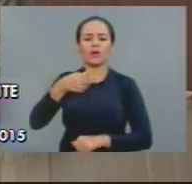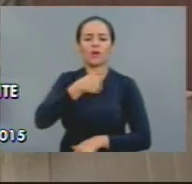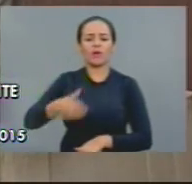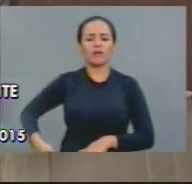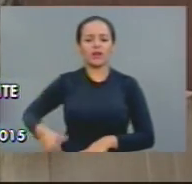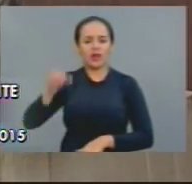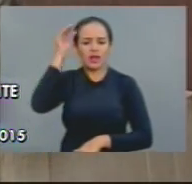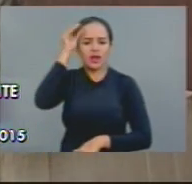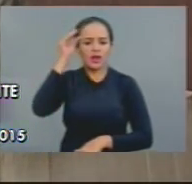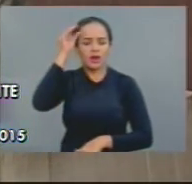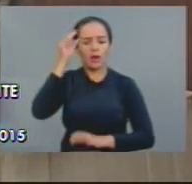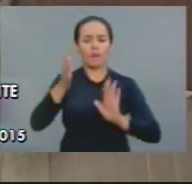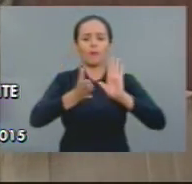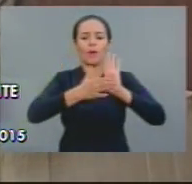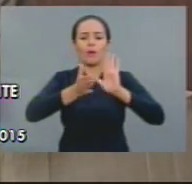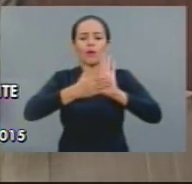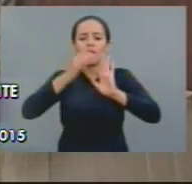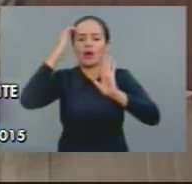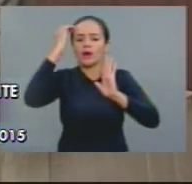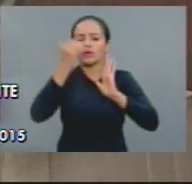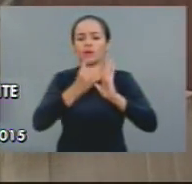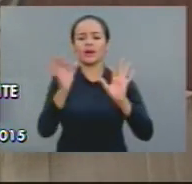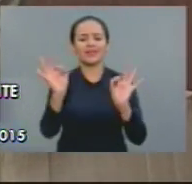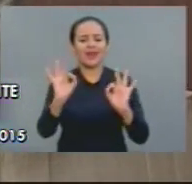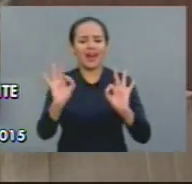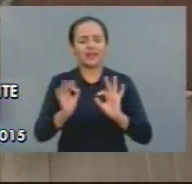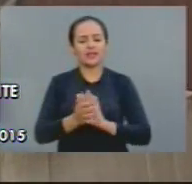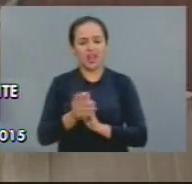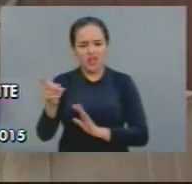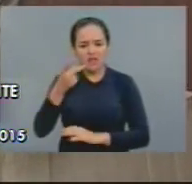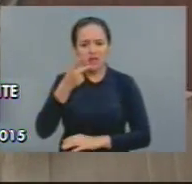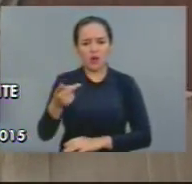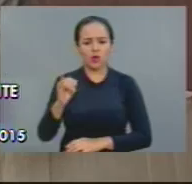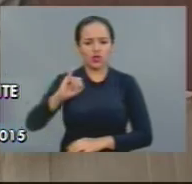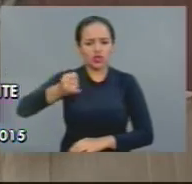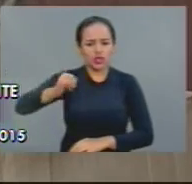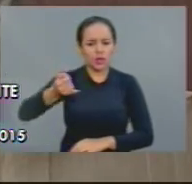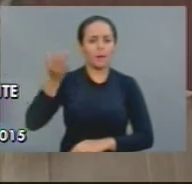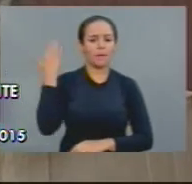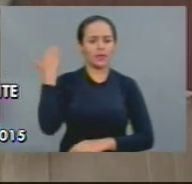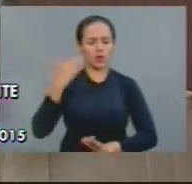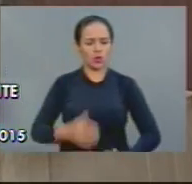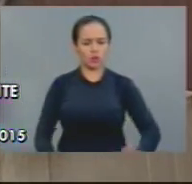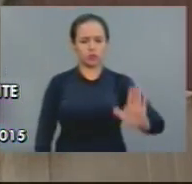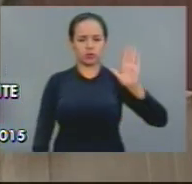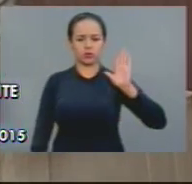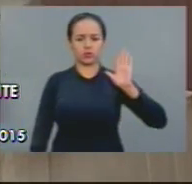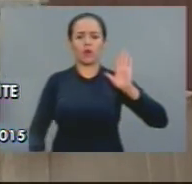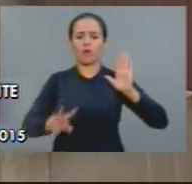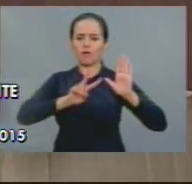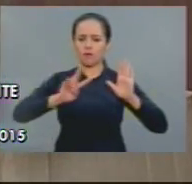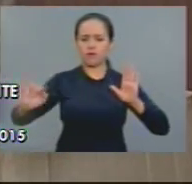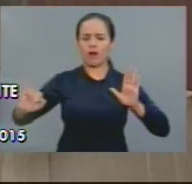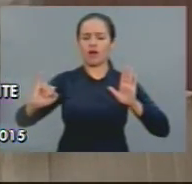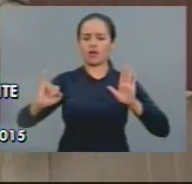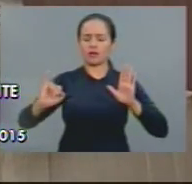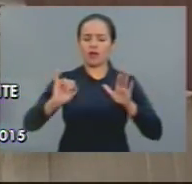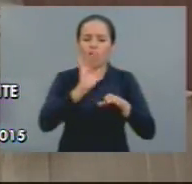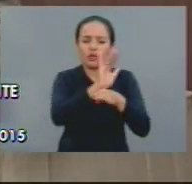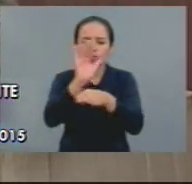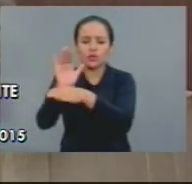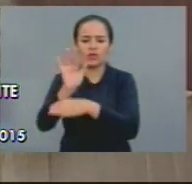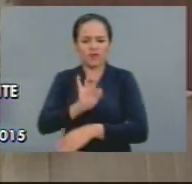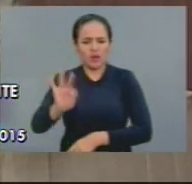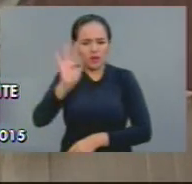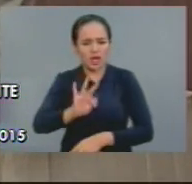a palavra. E eu quero reiterar isso. Nós não podemos silenciar diante do descumprimento da palavra do